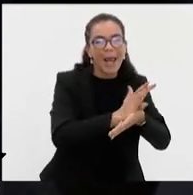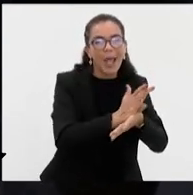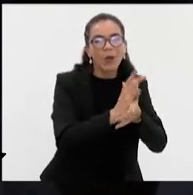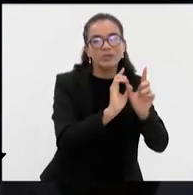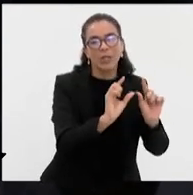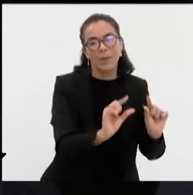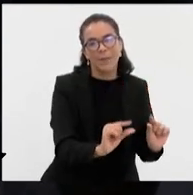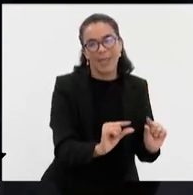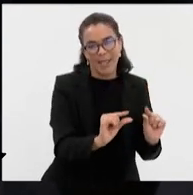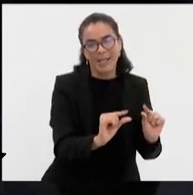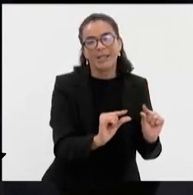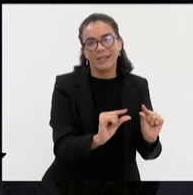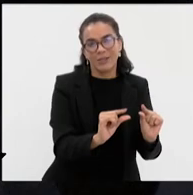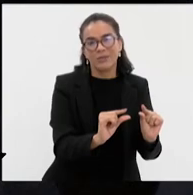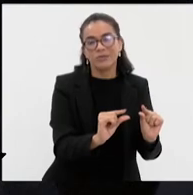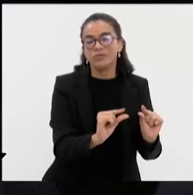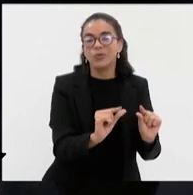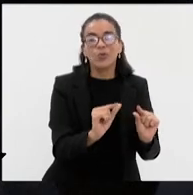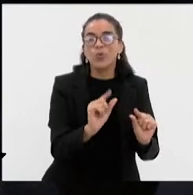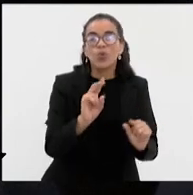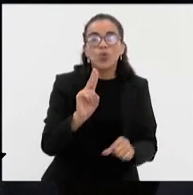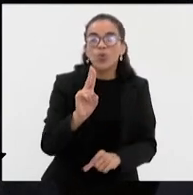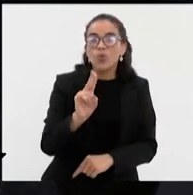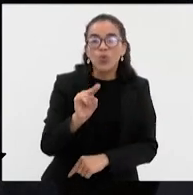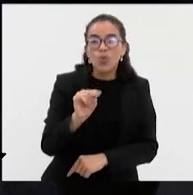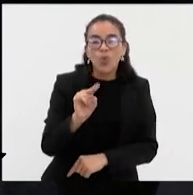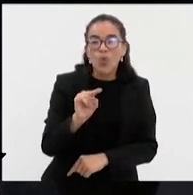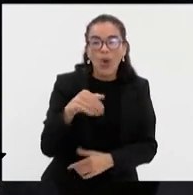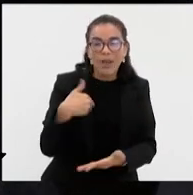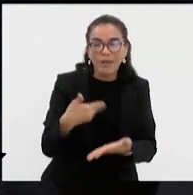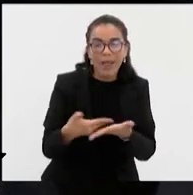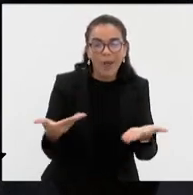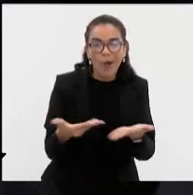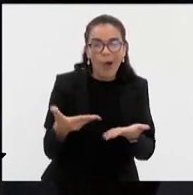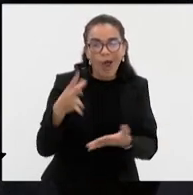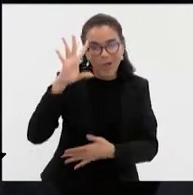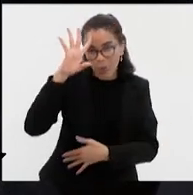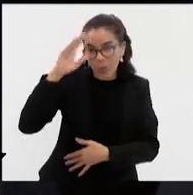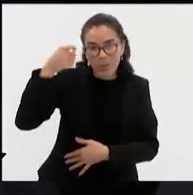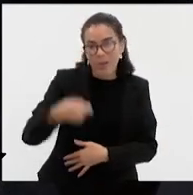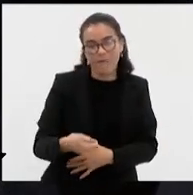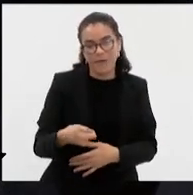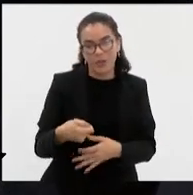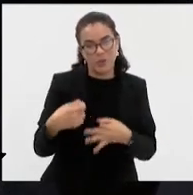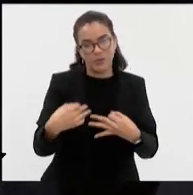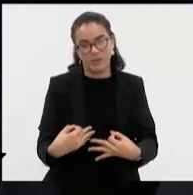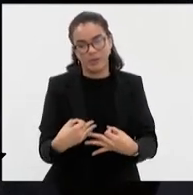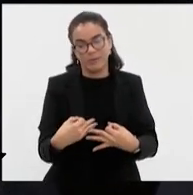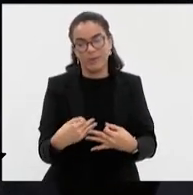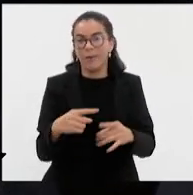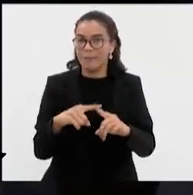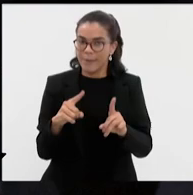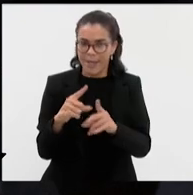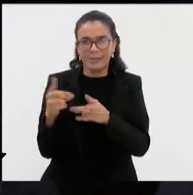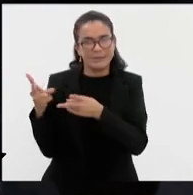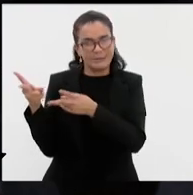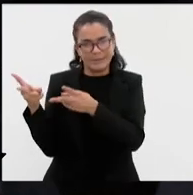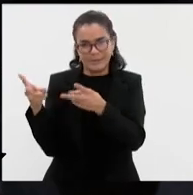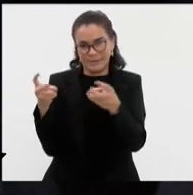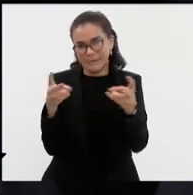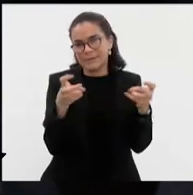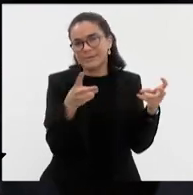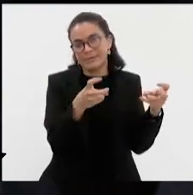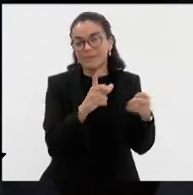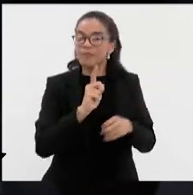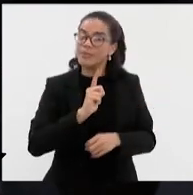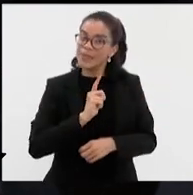etc., ainda não bateram martelo sobre esse tema. Agora, é visível que isto é uma